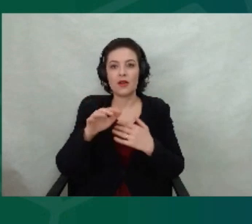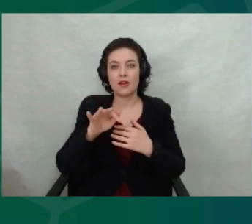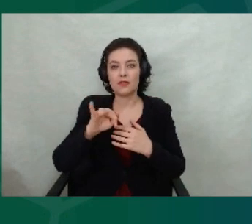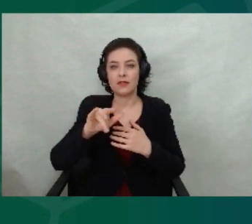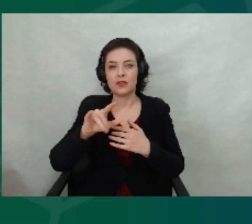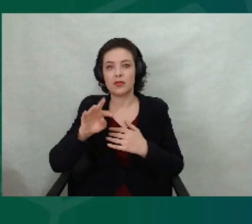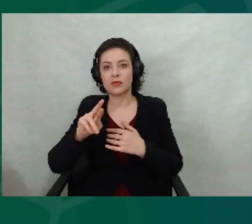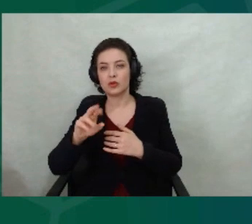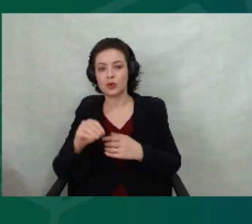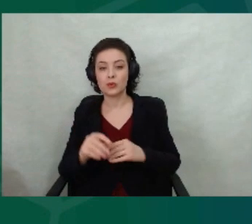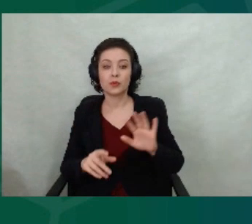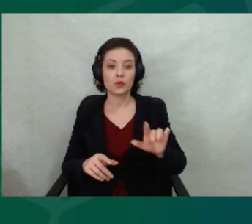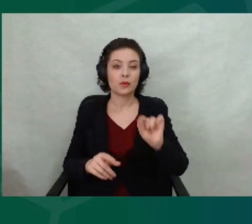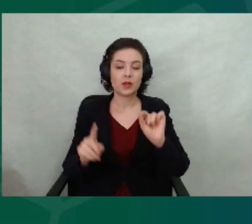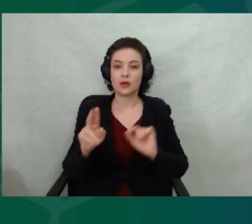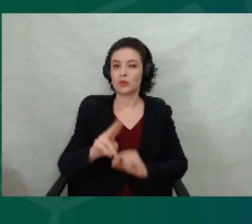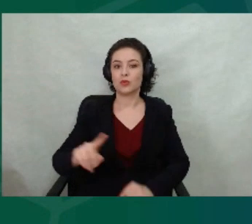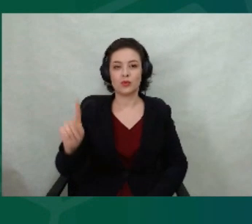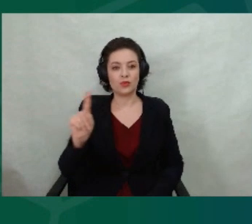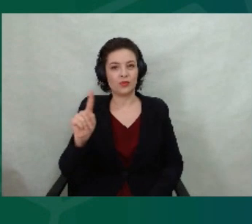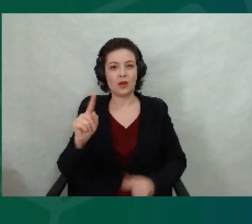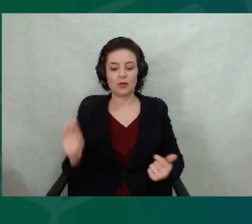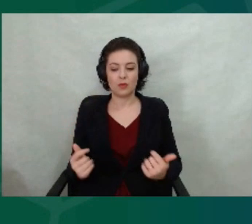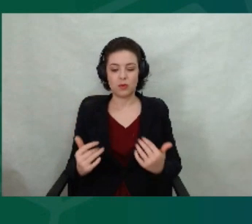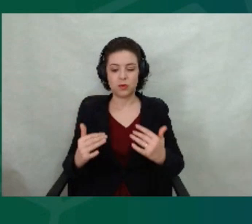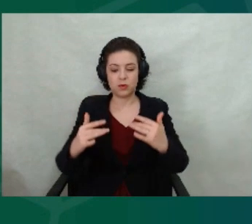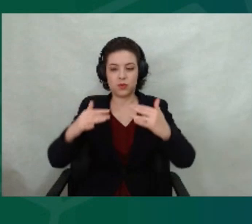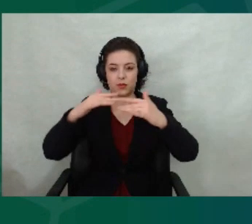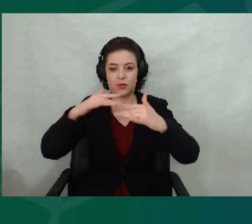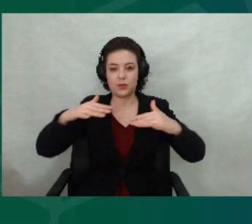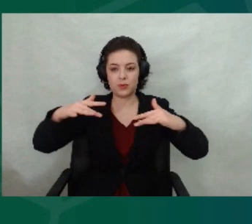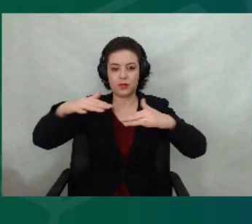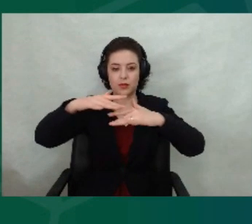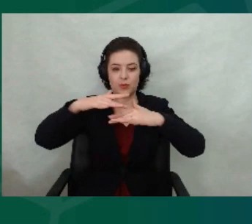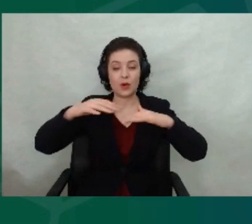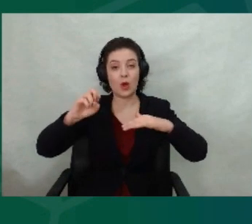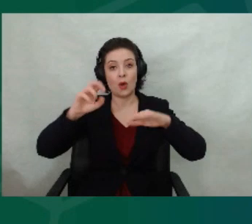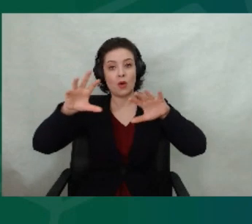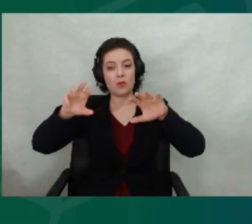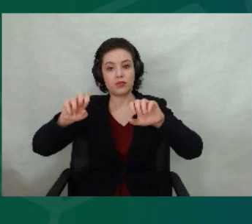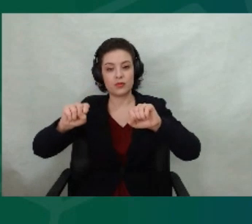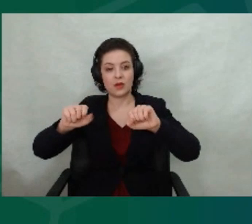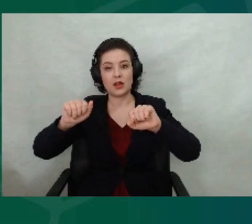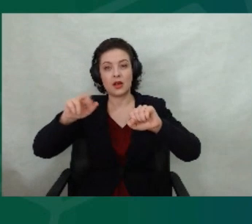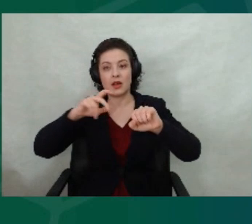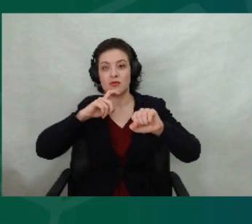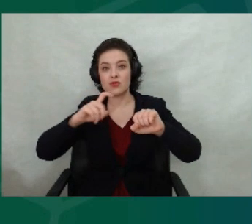optar por não utilizar ou deixar desligado o ar-condicionado